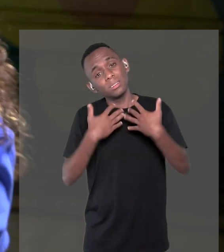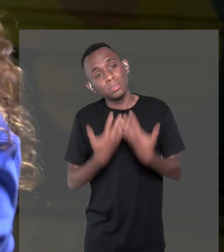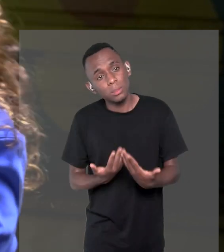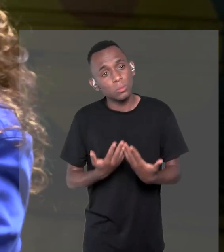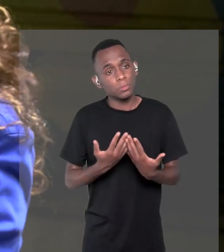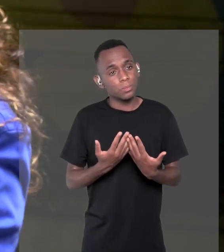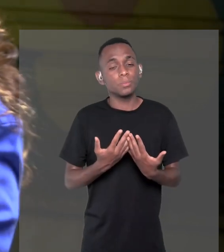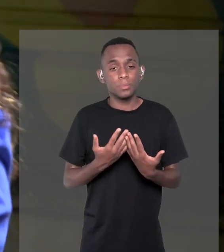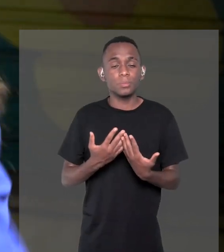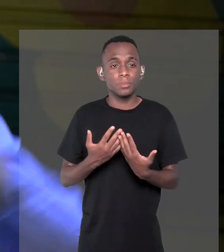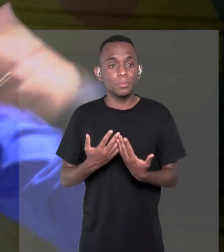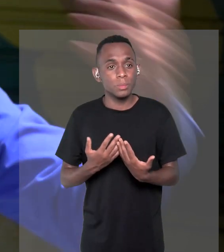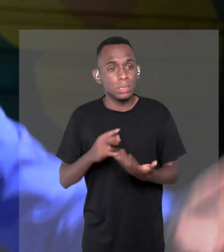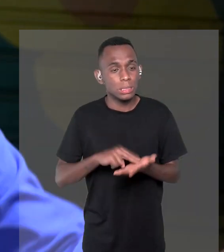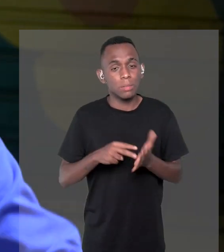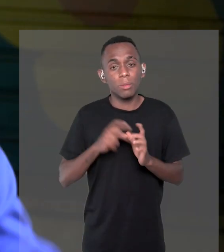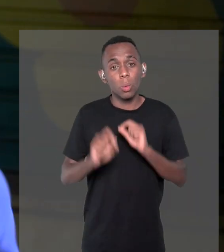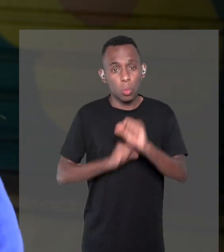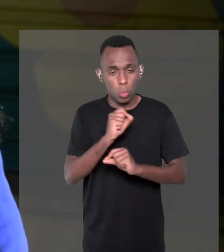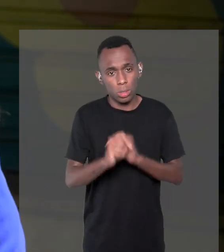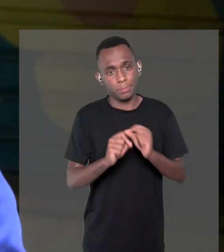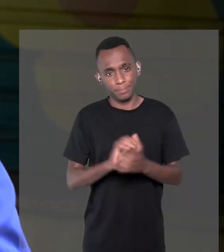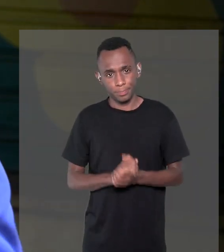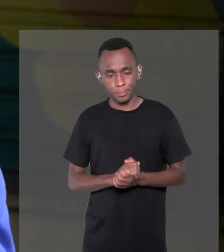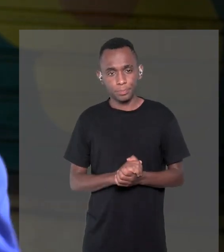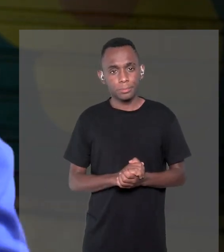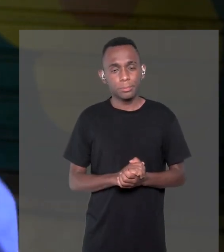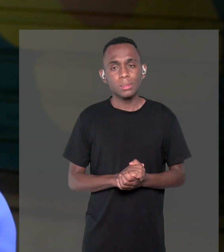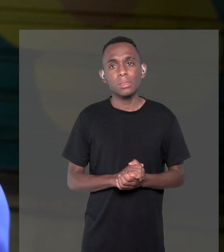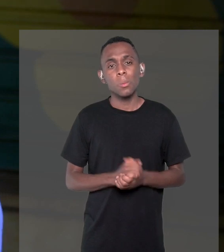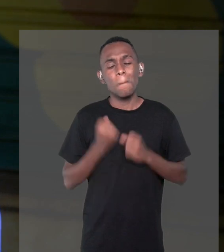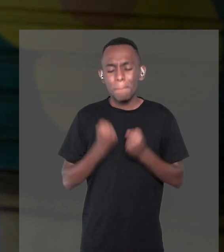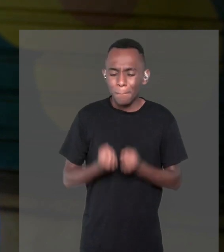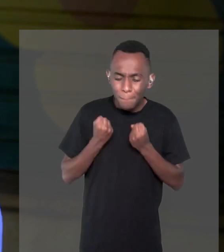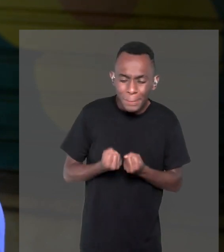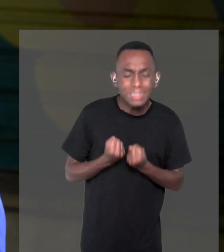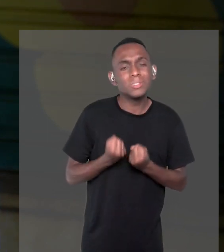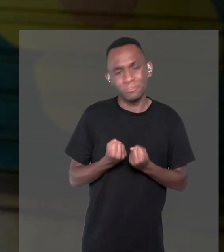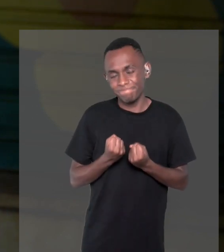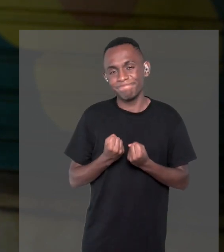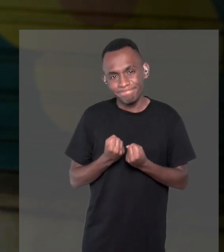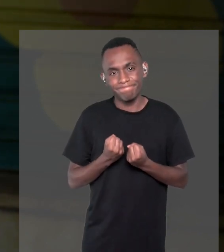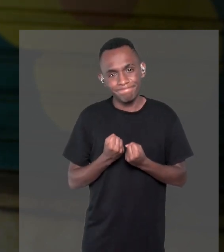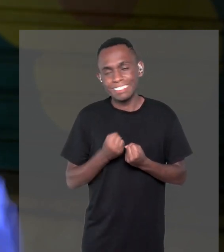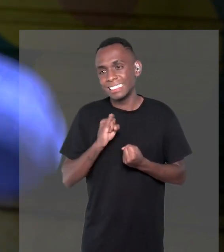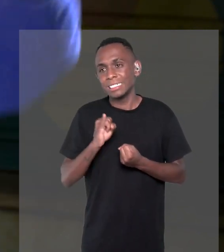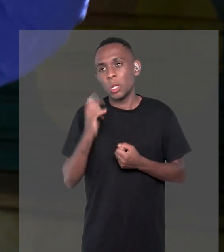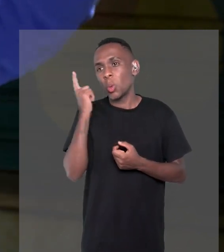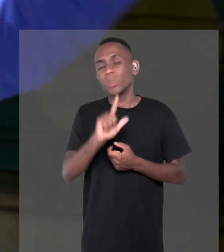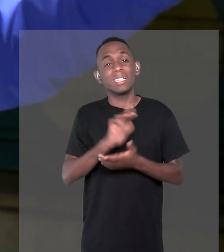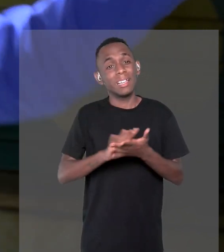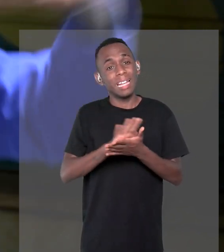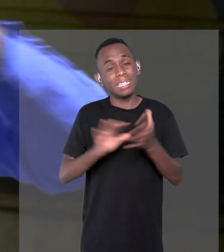que está acontecendo no mundo inteiro, a qualquer momento, e diante da nossa impotência de fazer alguma coisa por coisas